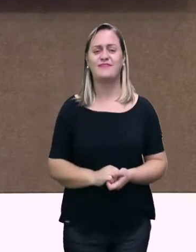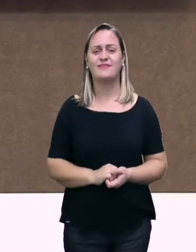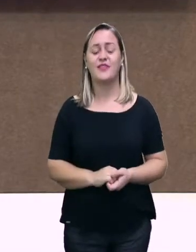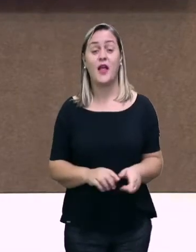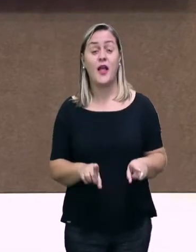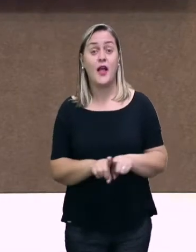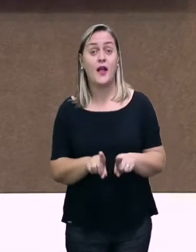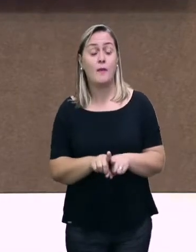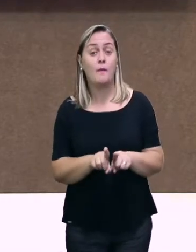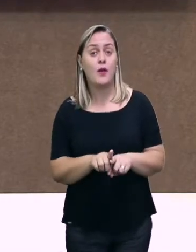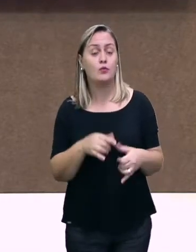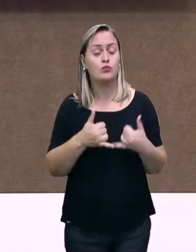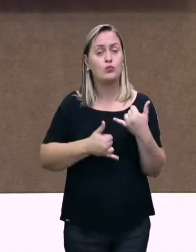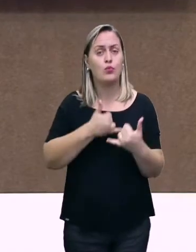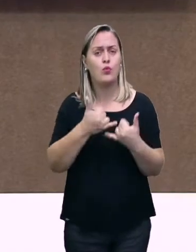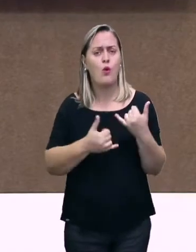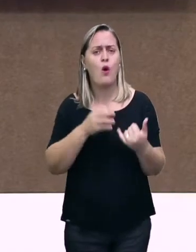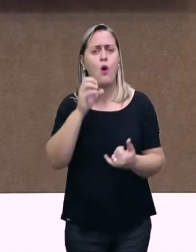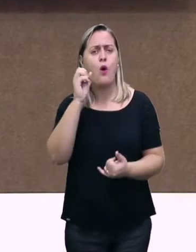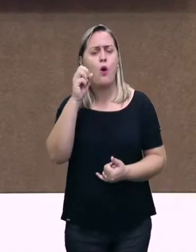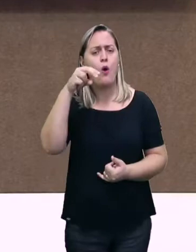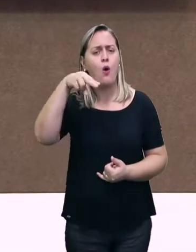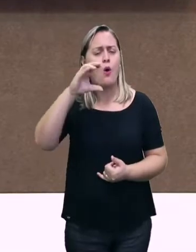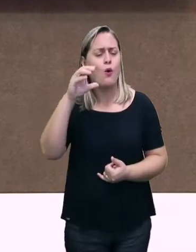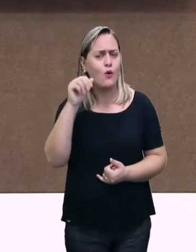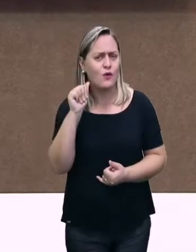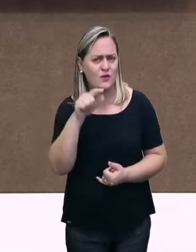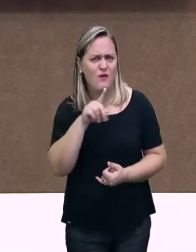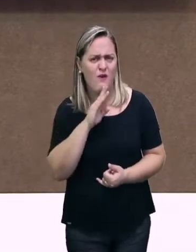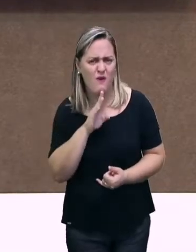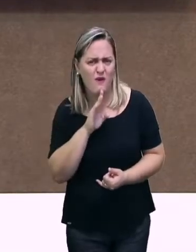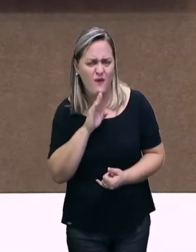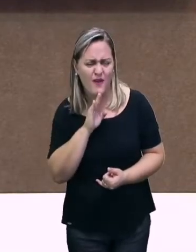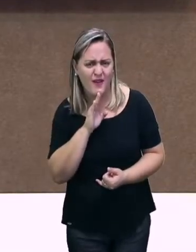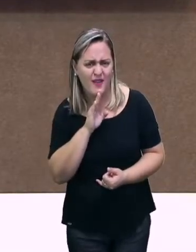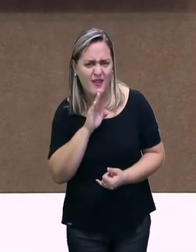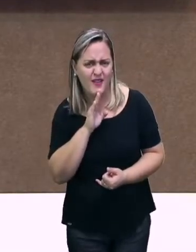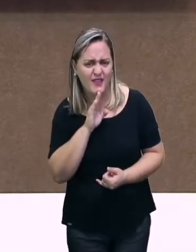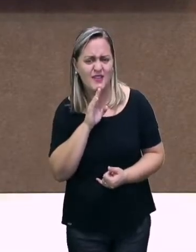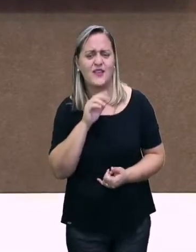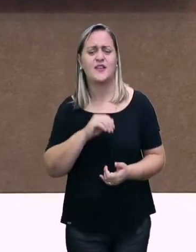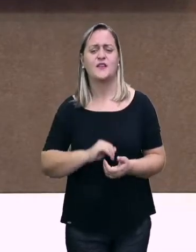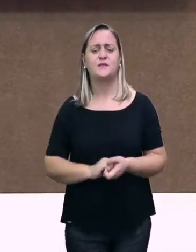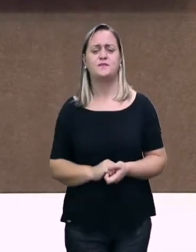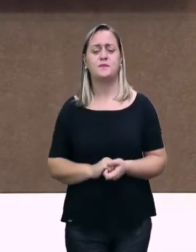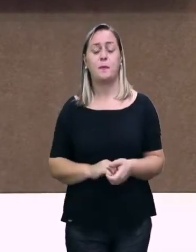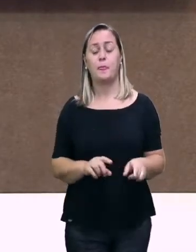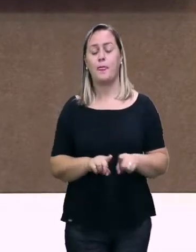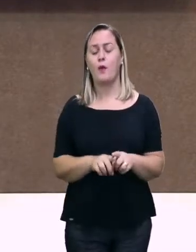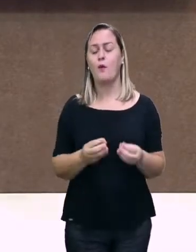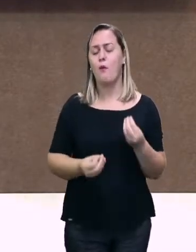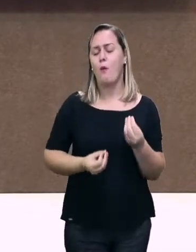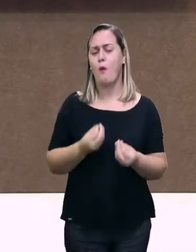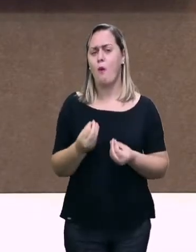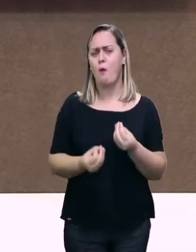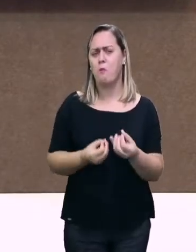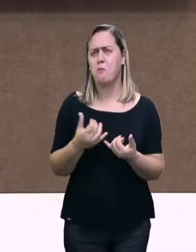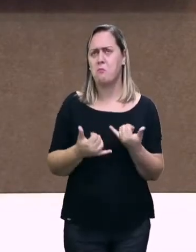da onça. Vocês conhecem? Pois é. O jogo da onça, ele é feito da seguinte